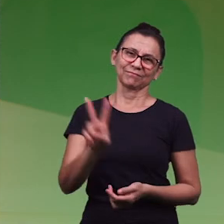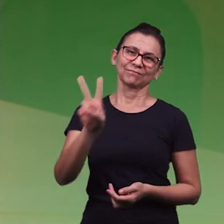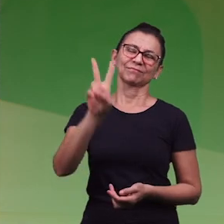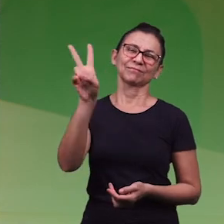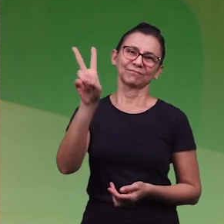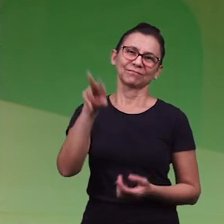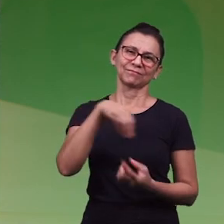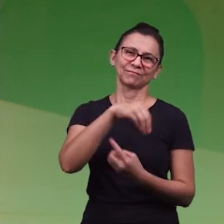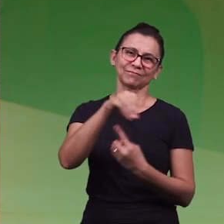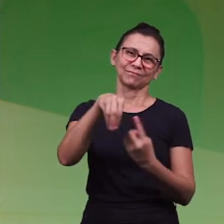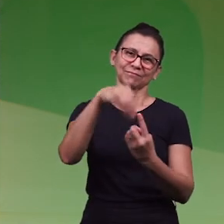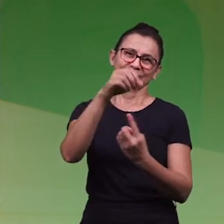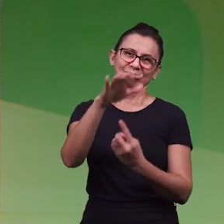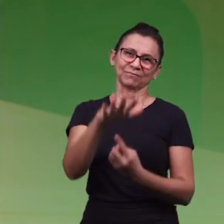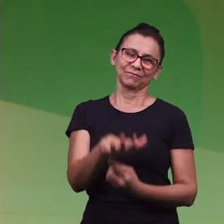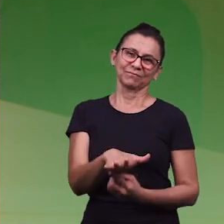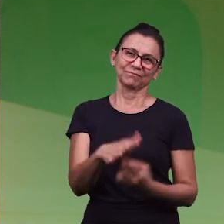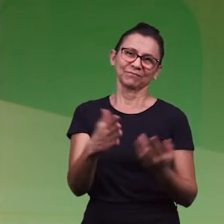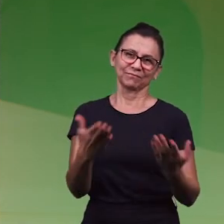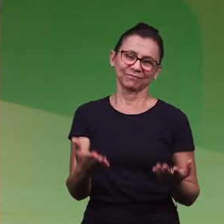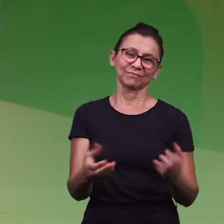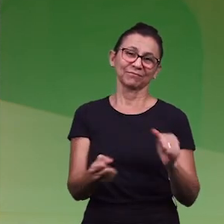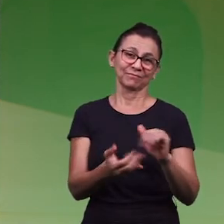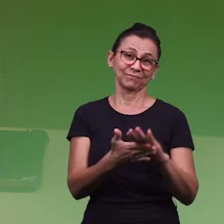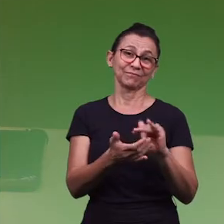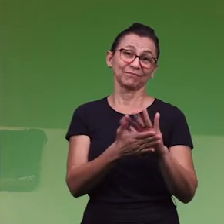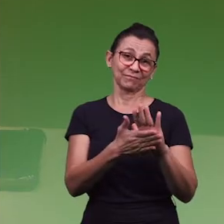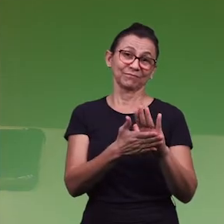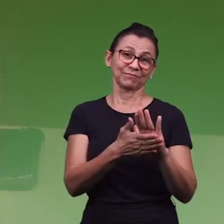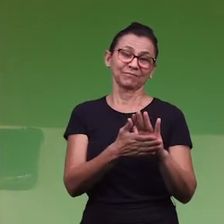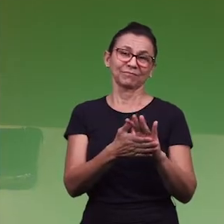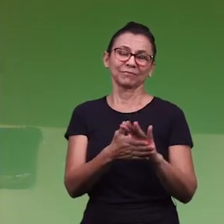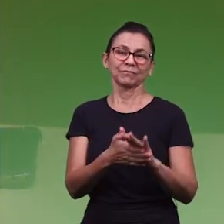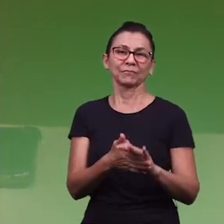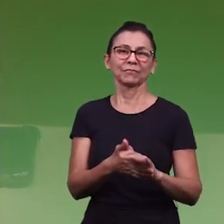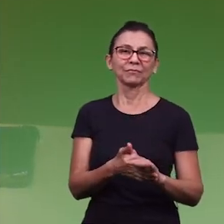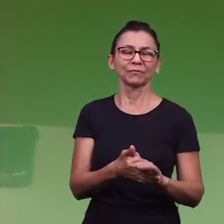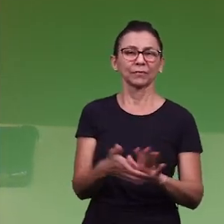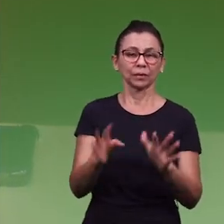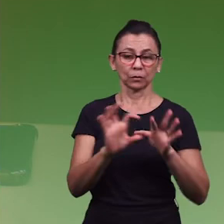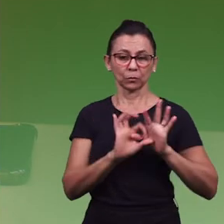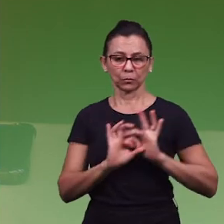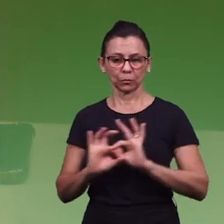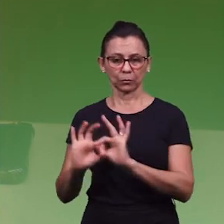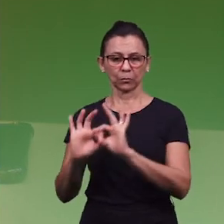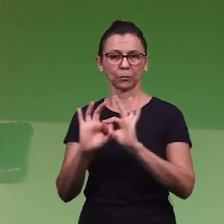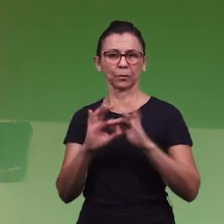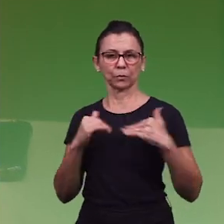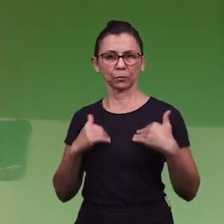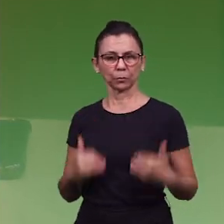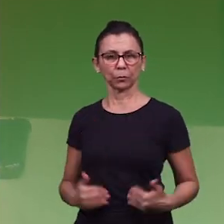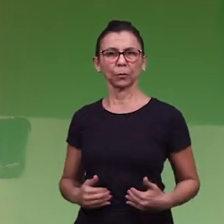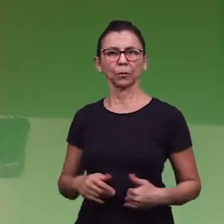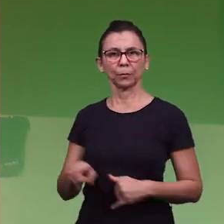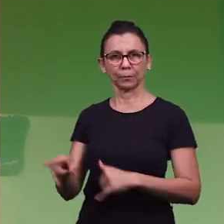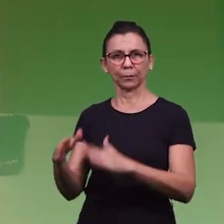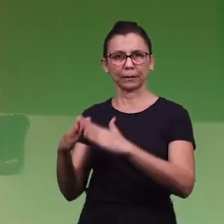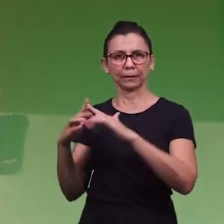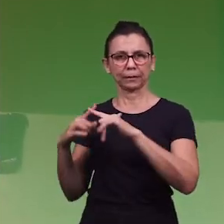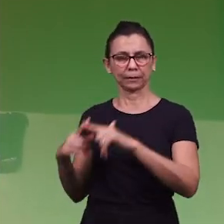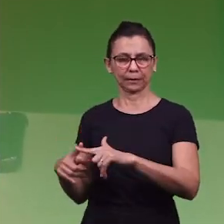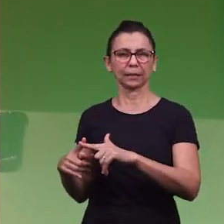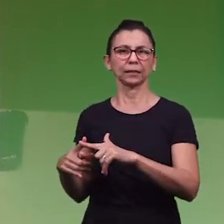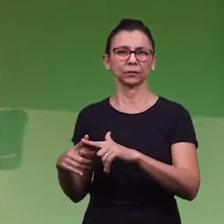né, dos recursos da graça, no caso, o louvor. Esse lugar, inclusive, a comunhão do corpo, que é o lugar onde